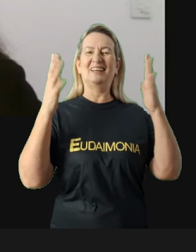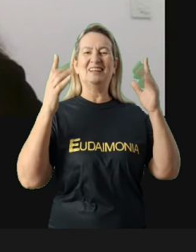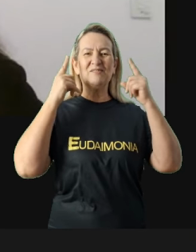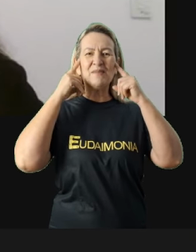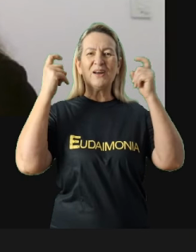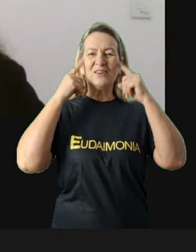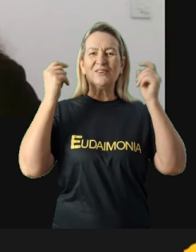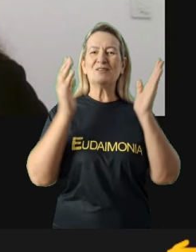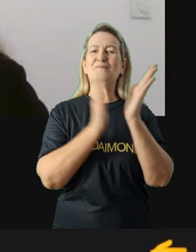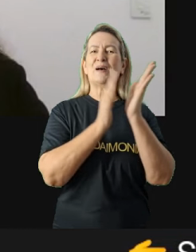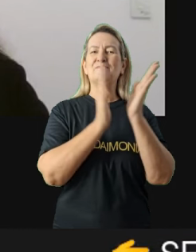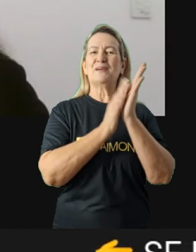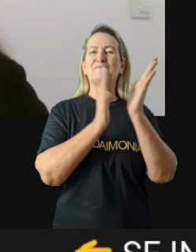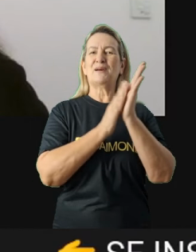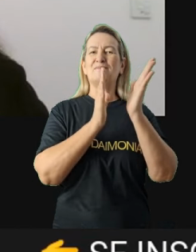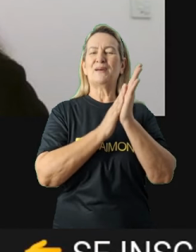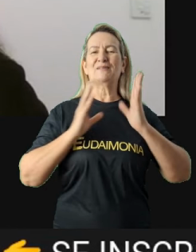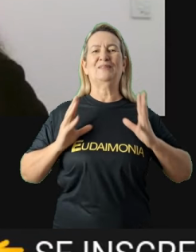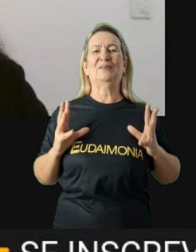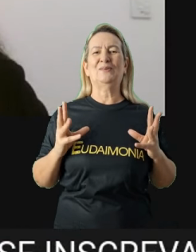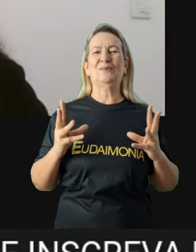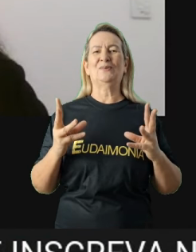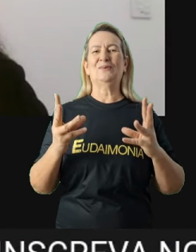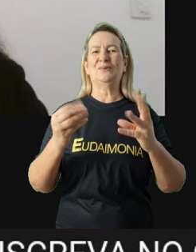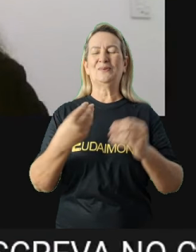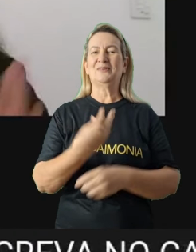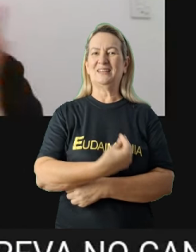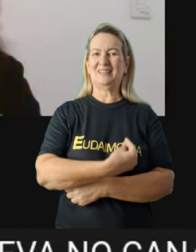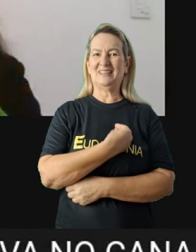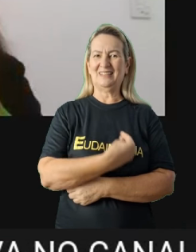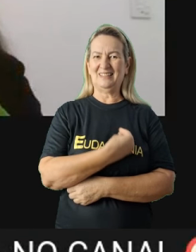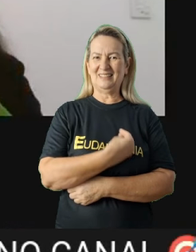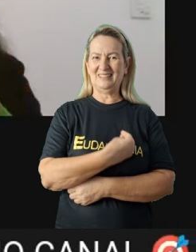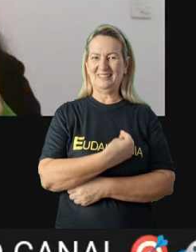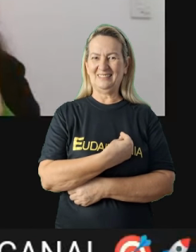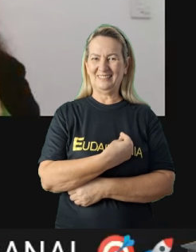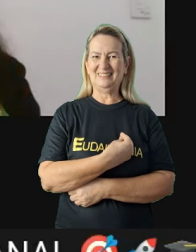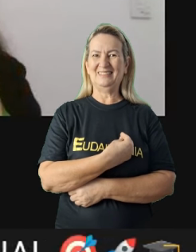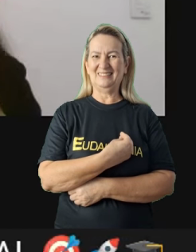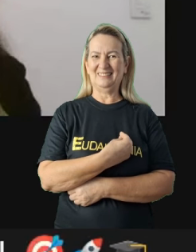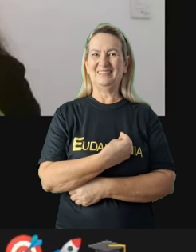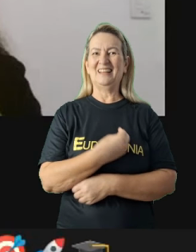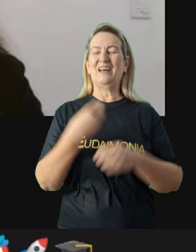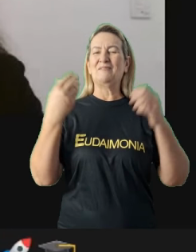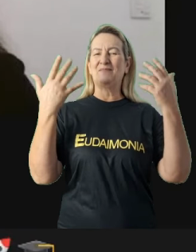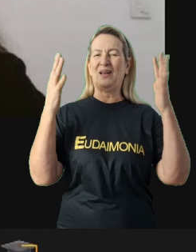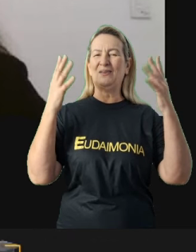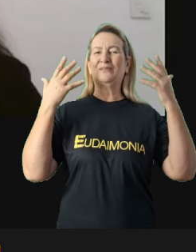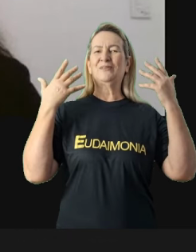pegar. Aí, pegou. Quero deixar meus aplausos para vocês.